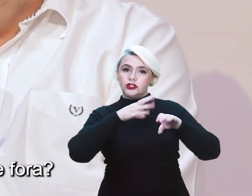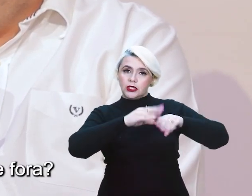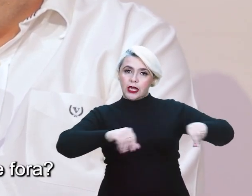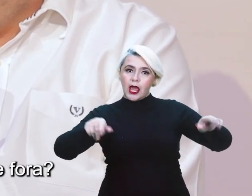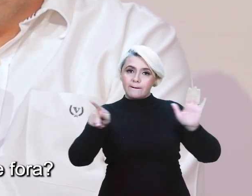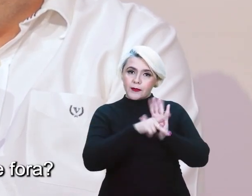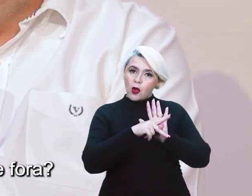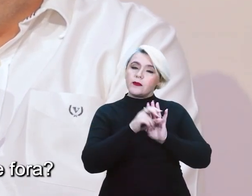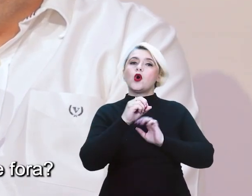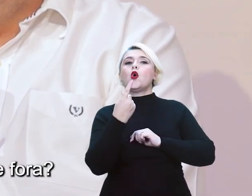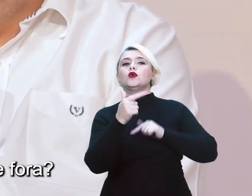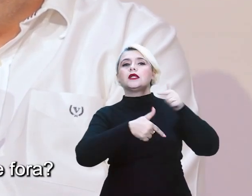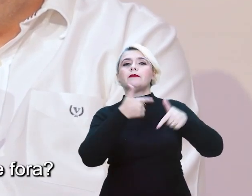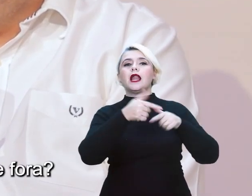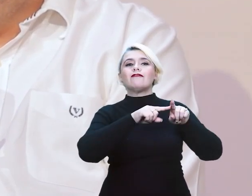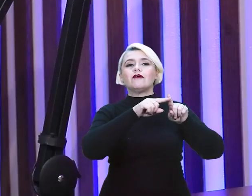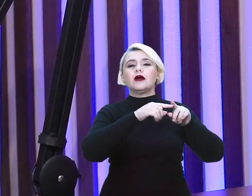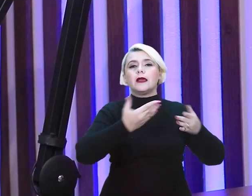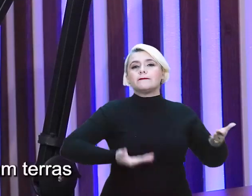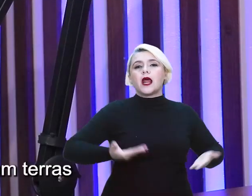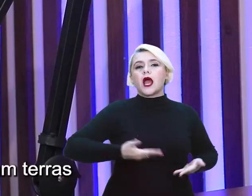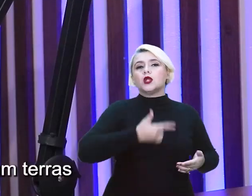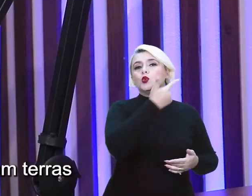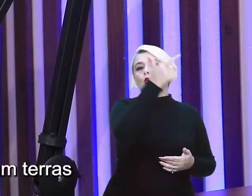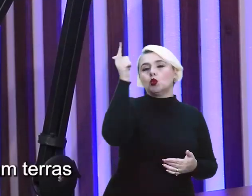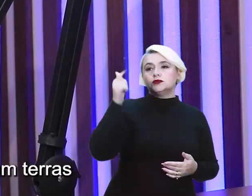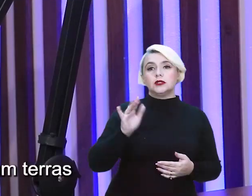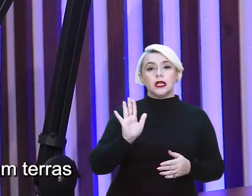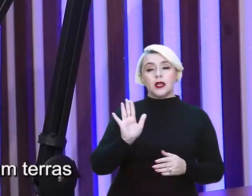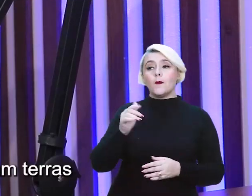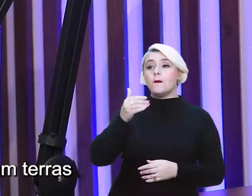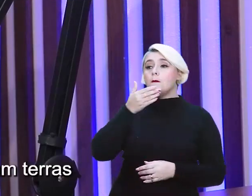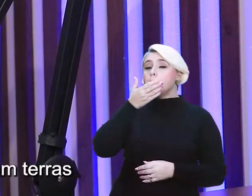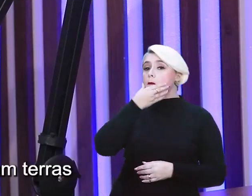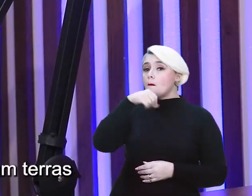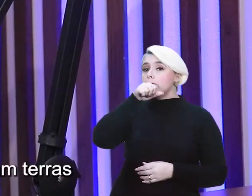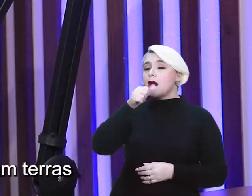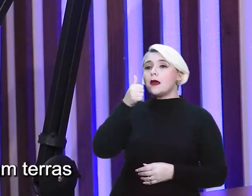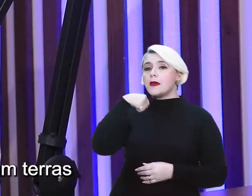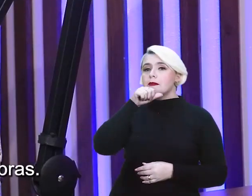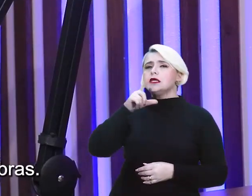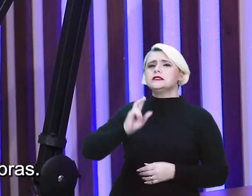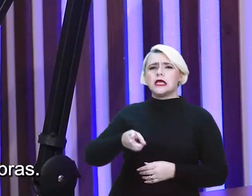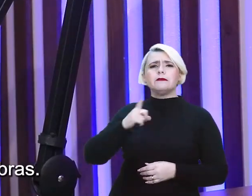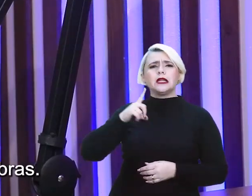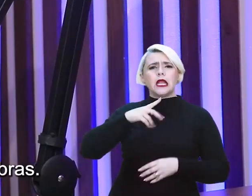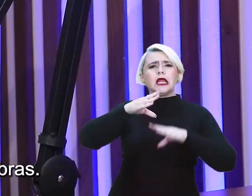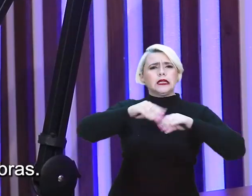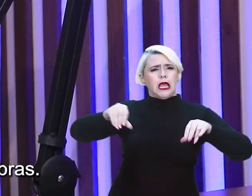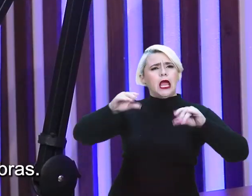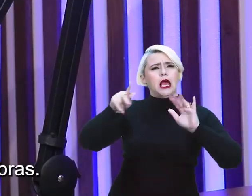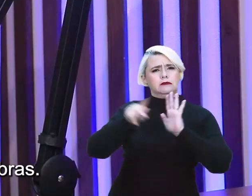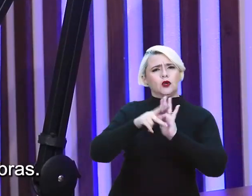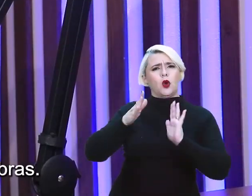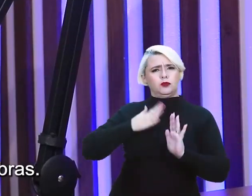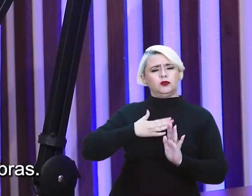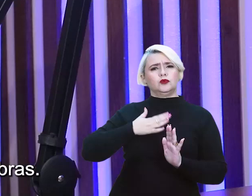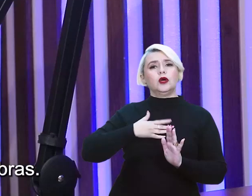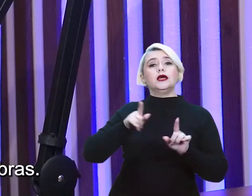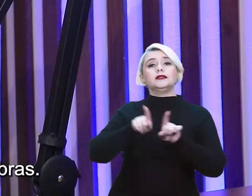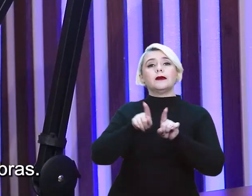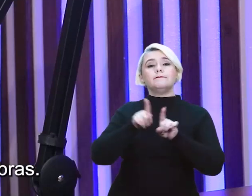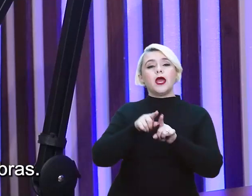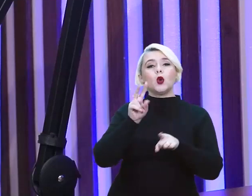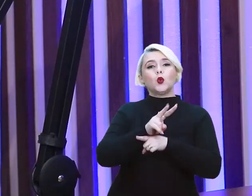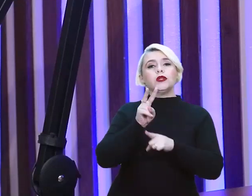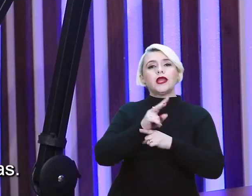ou trabalhava para as pessoas de fora? Não, meu pai e minha mãe sempre tiveram terras e Uhum, também eram criadores